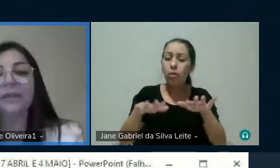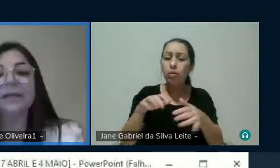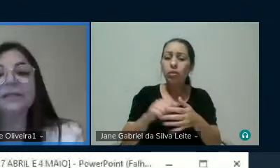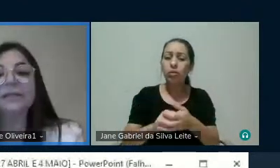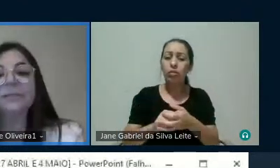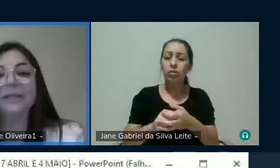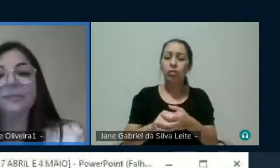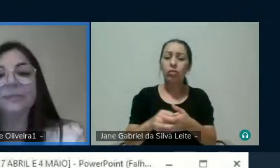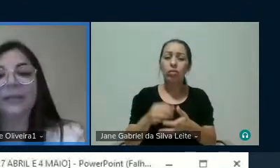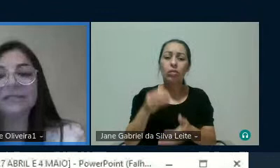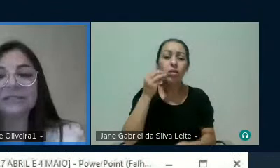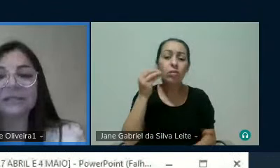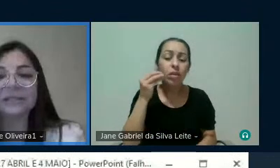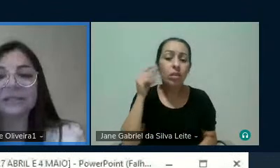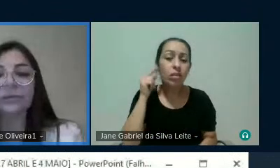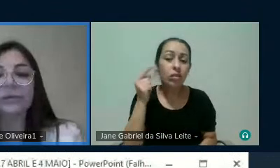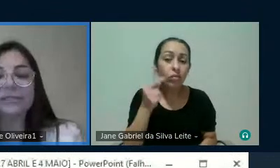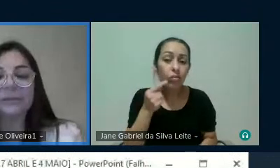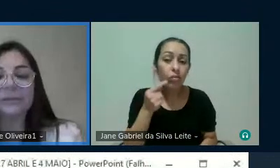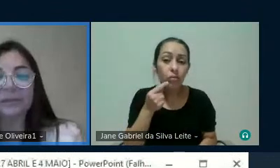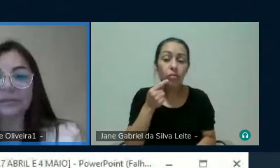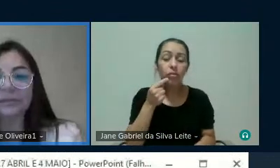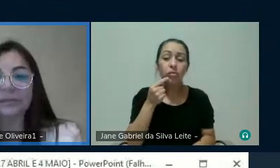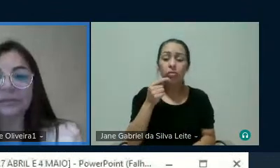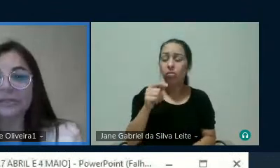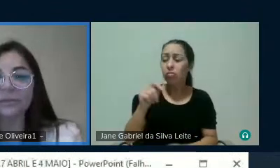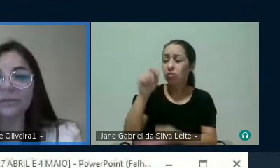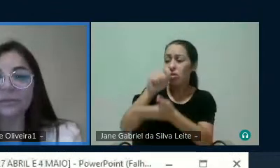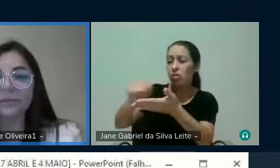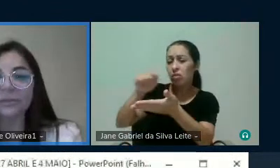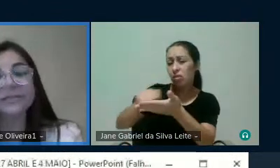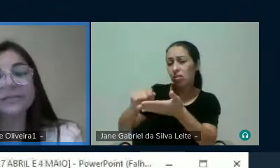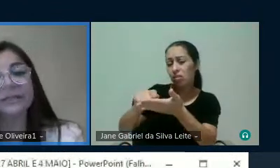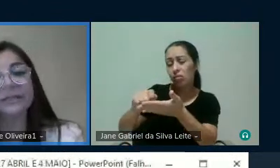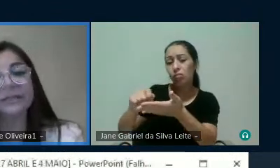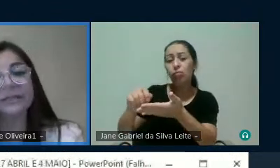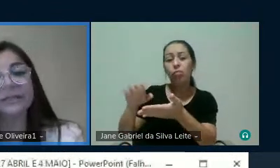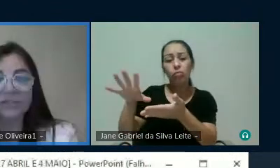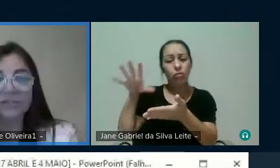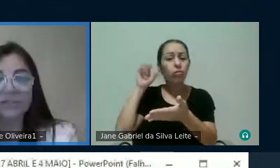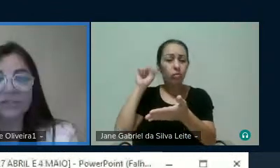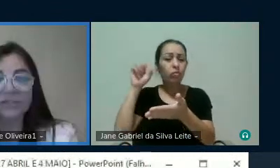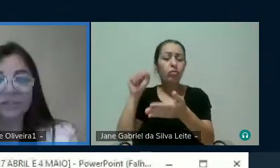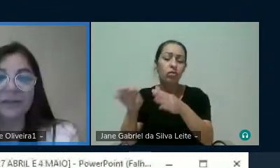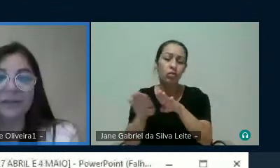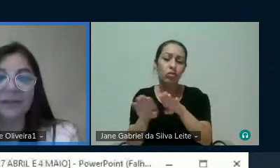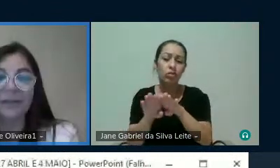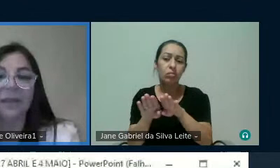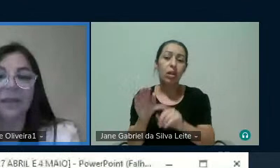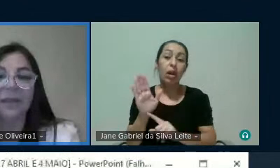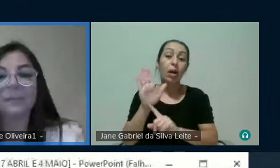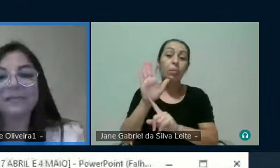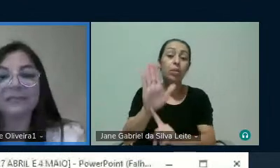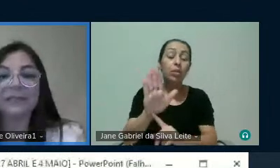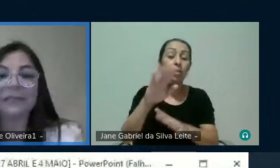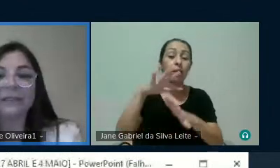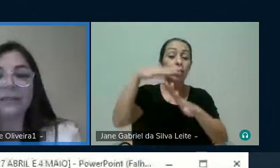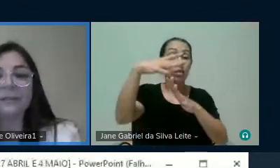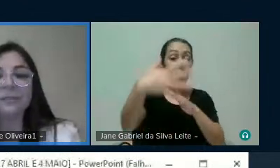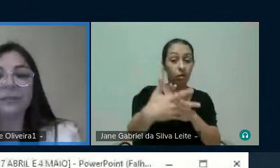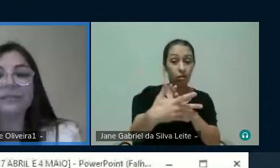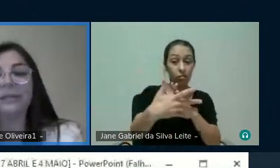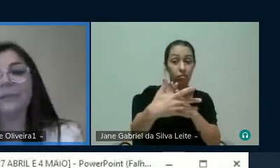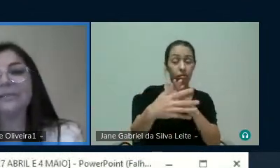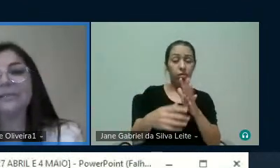ser surdo, conhecimento da cultura surda e ser escrita por um ouvinte, né? Pode ser apresentada em Libras, pode ser apresentada na